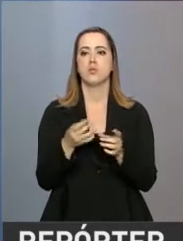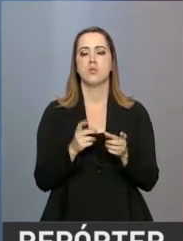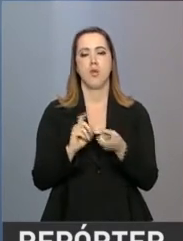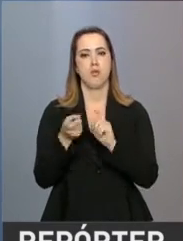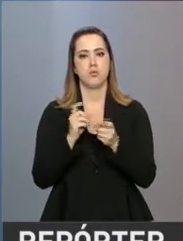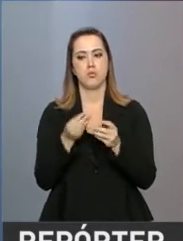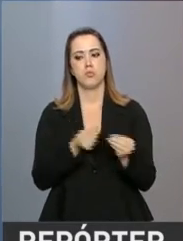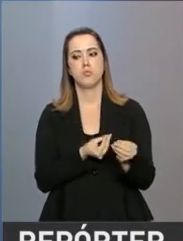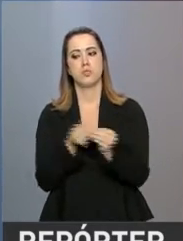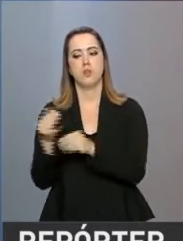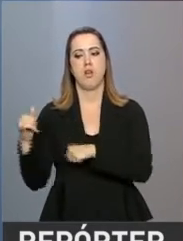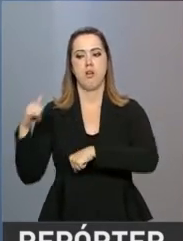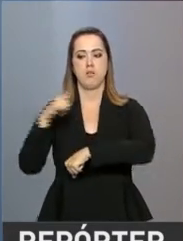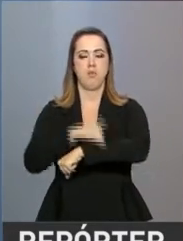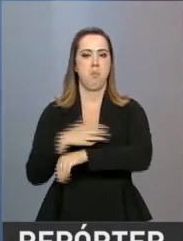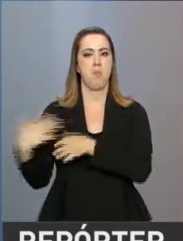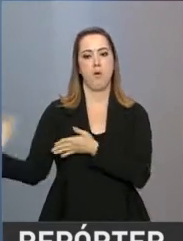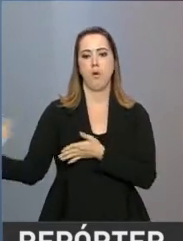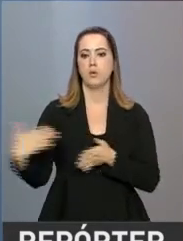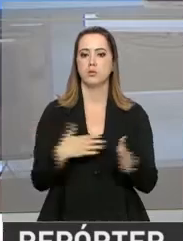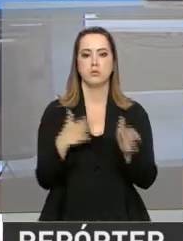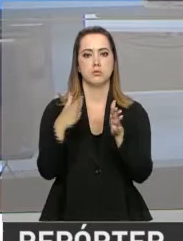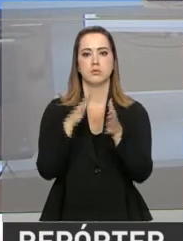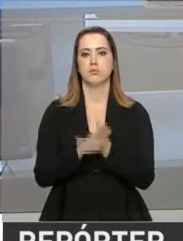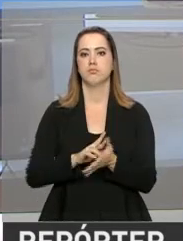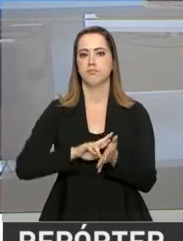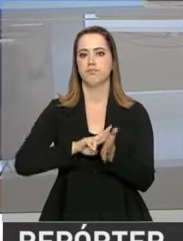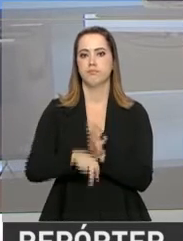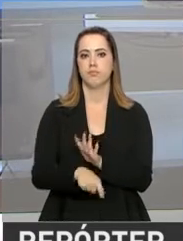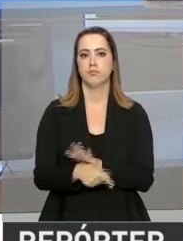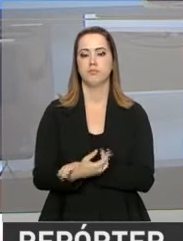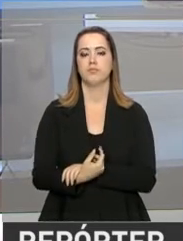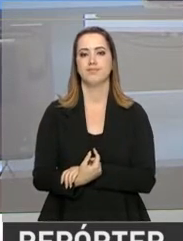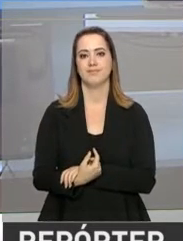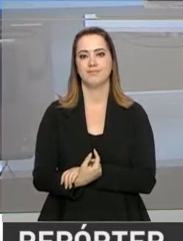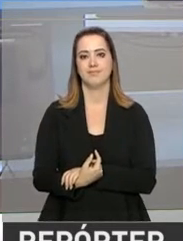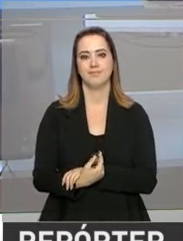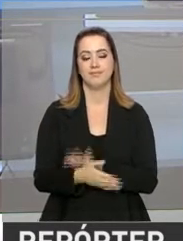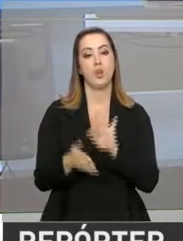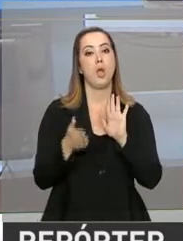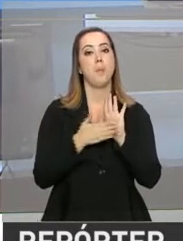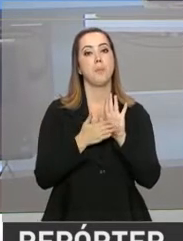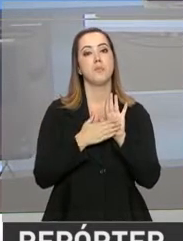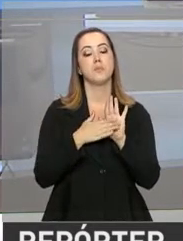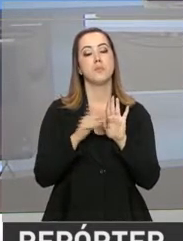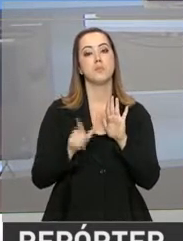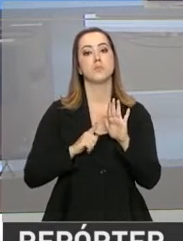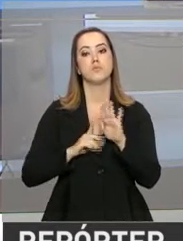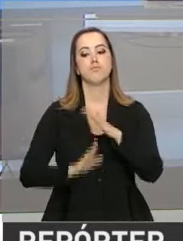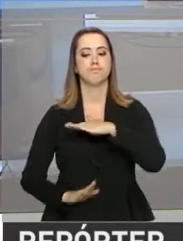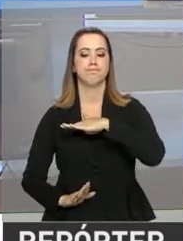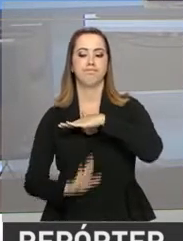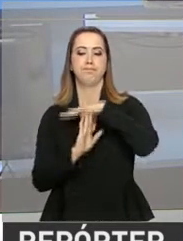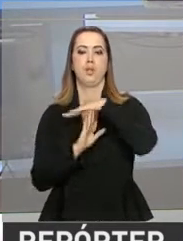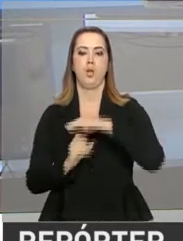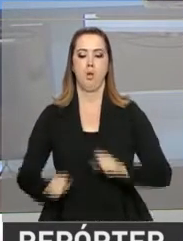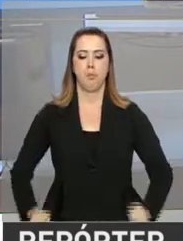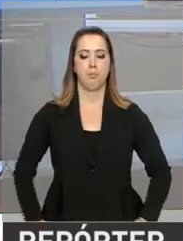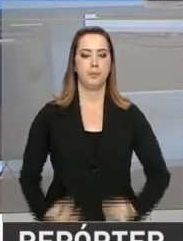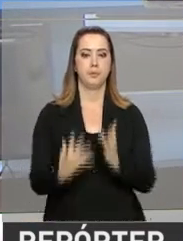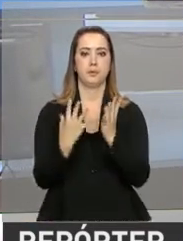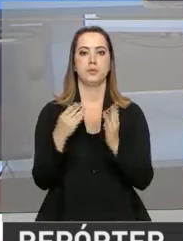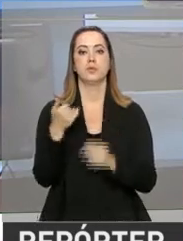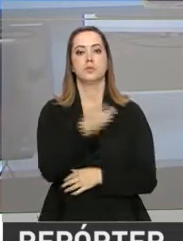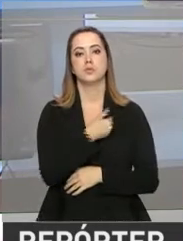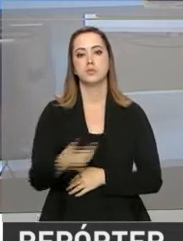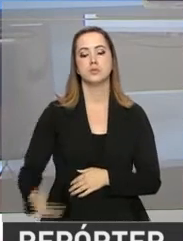dele como aeroportos ferrovias a proposta que limita os gastos públicos foi o principal tema de